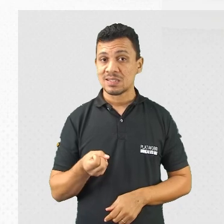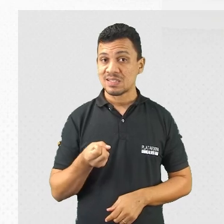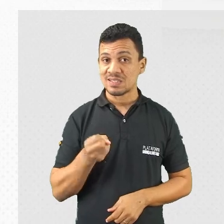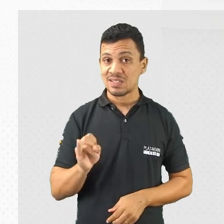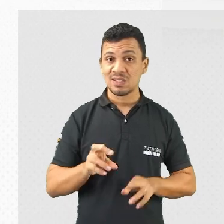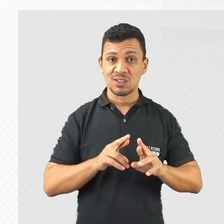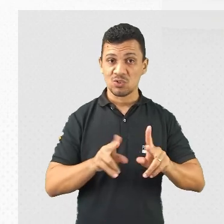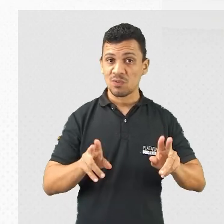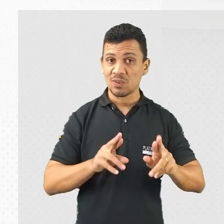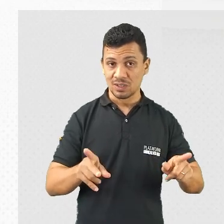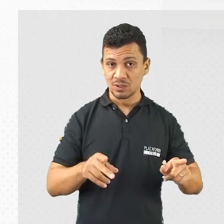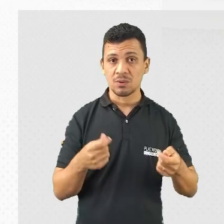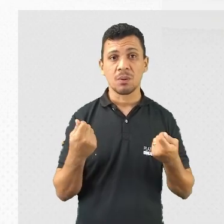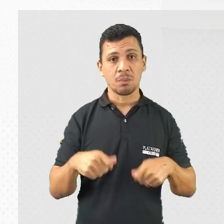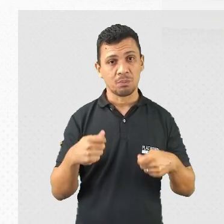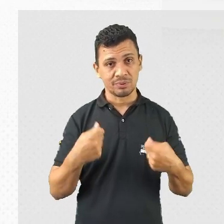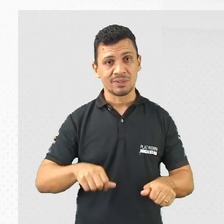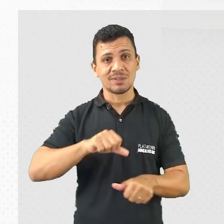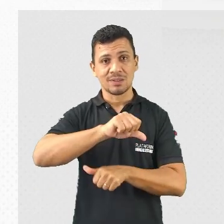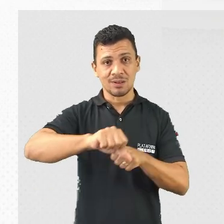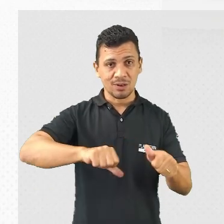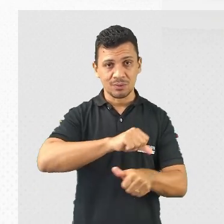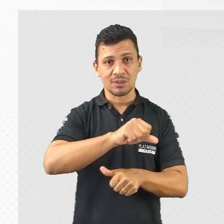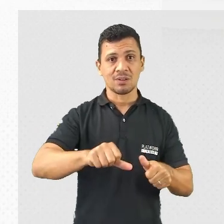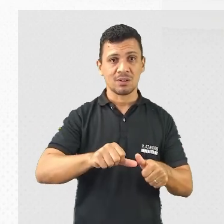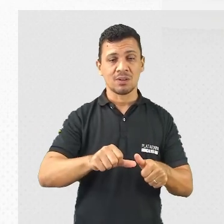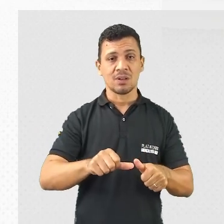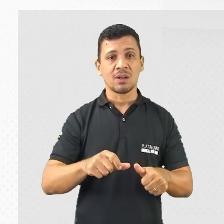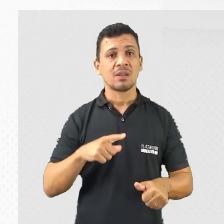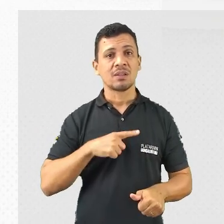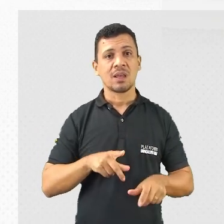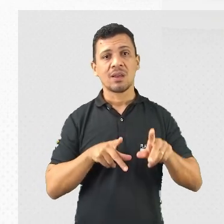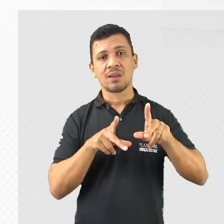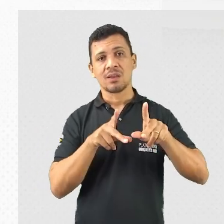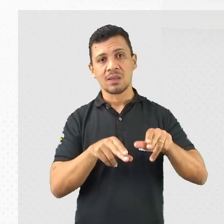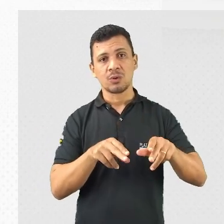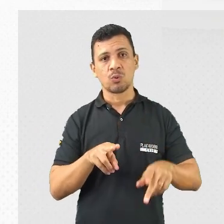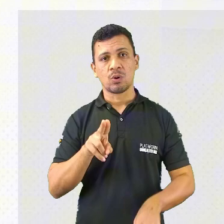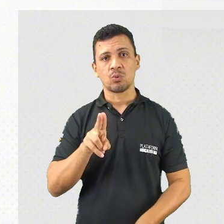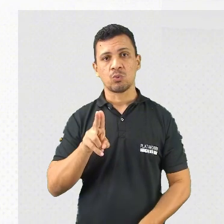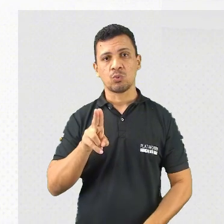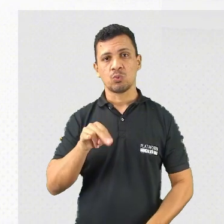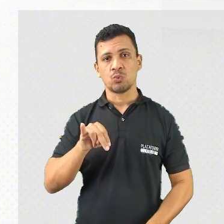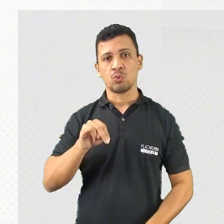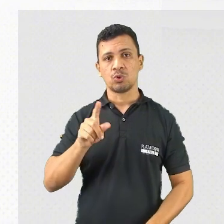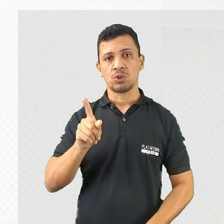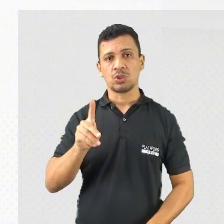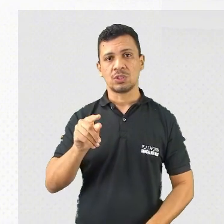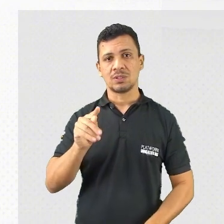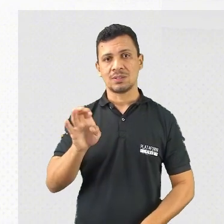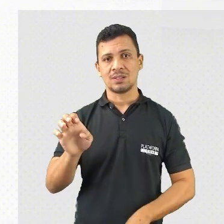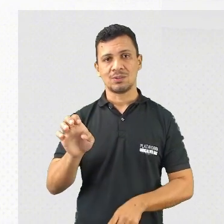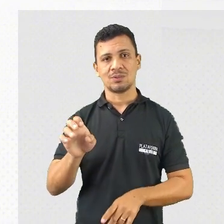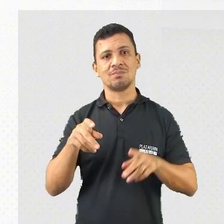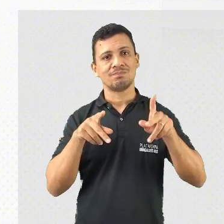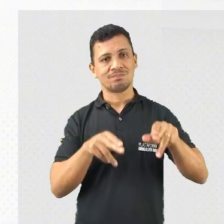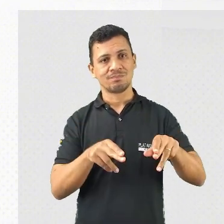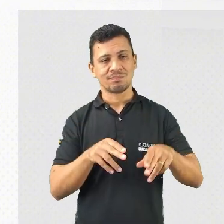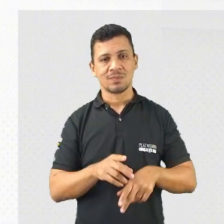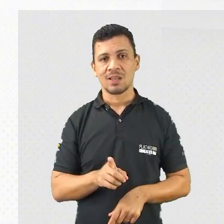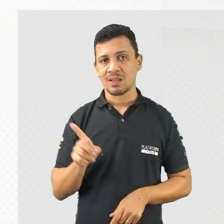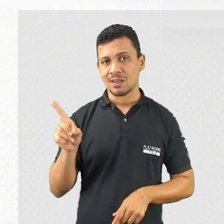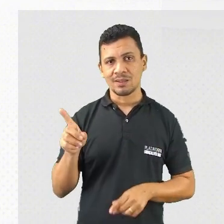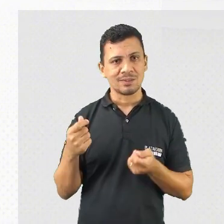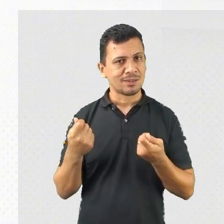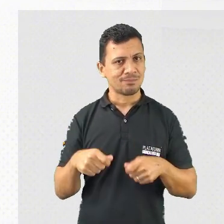aí, eu teria que fazer as alterações, colocar isso na mesma unidade de medida, né? Nesse caso aí, não